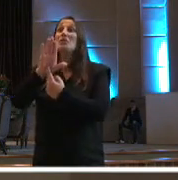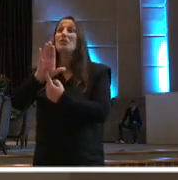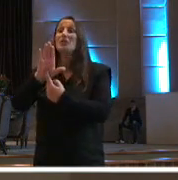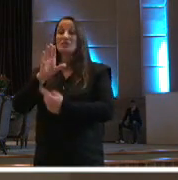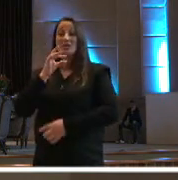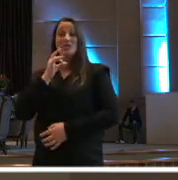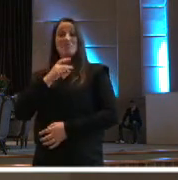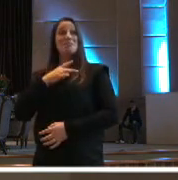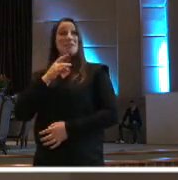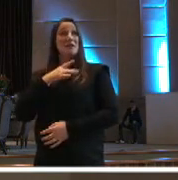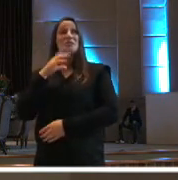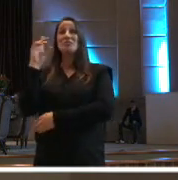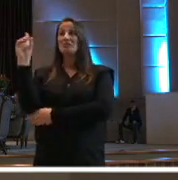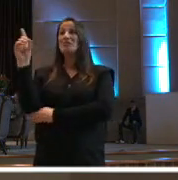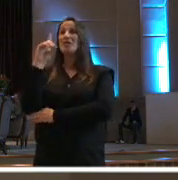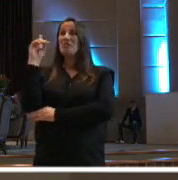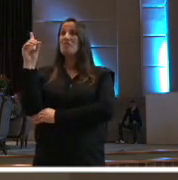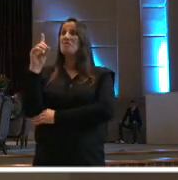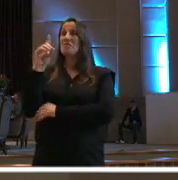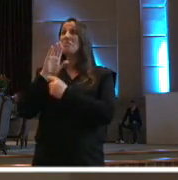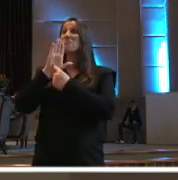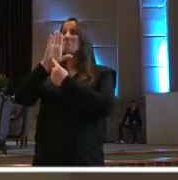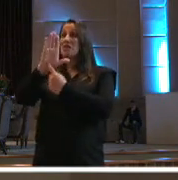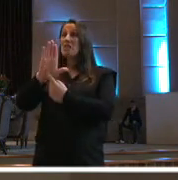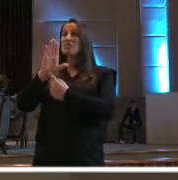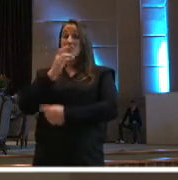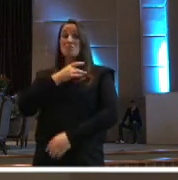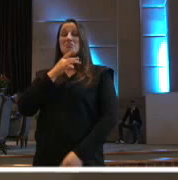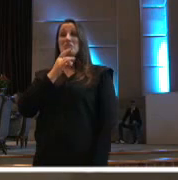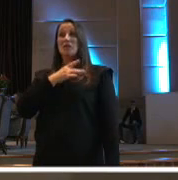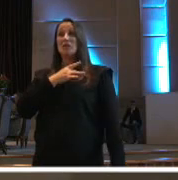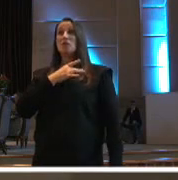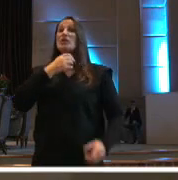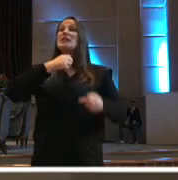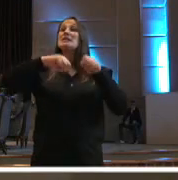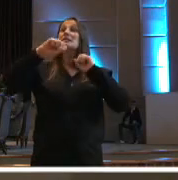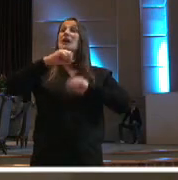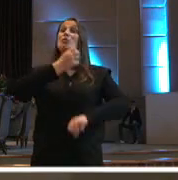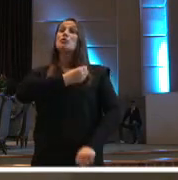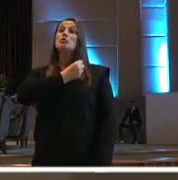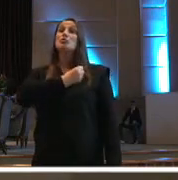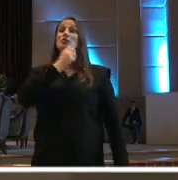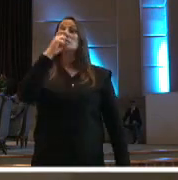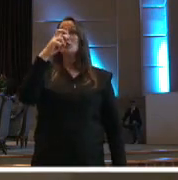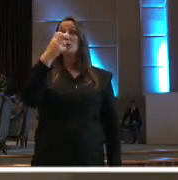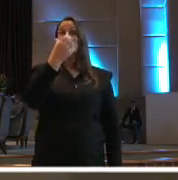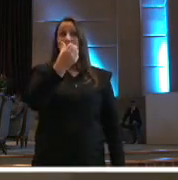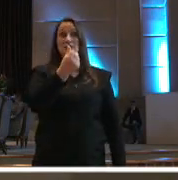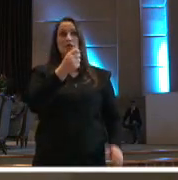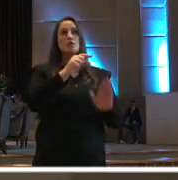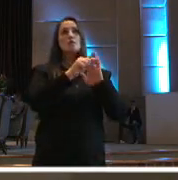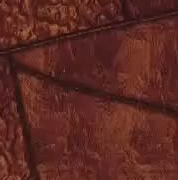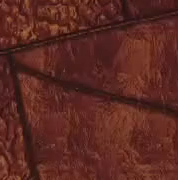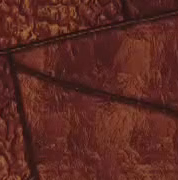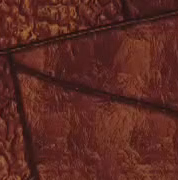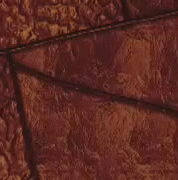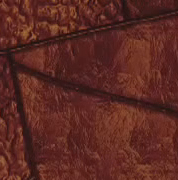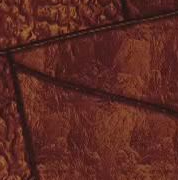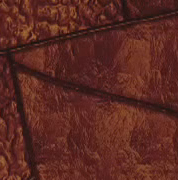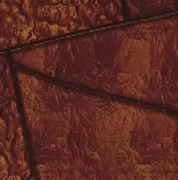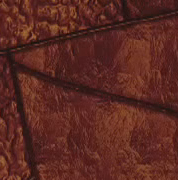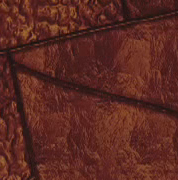nos 2 salmos. Olha só, Salmo 56, ele vai dizer assim, a partir do verso 1: